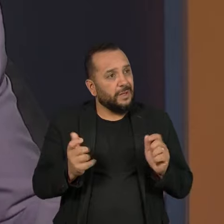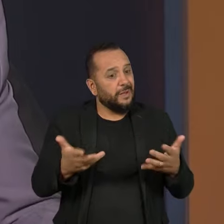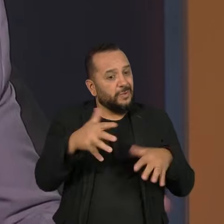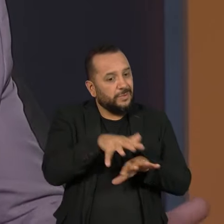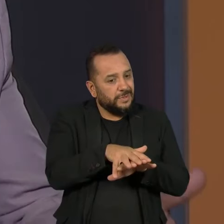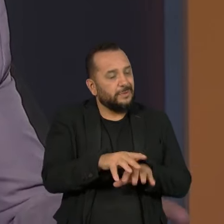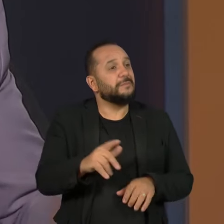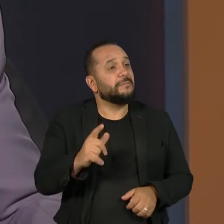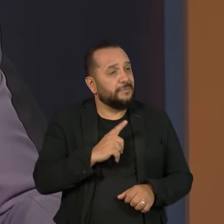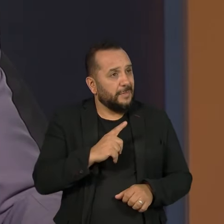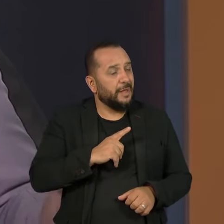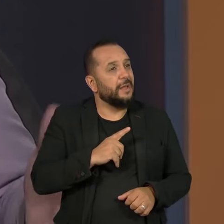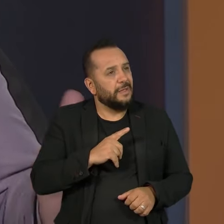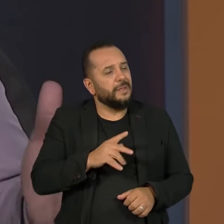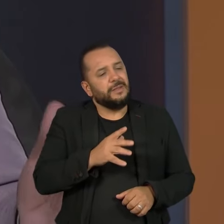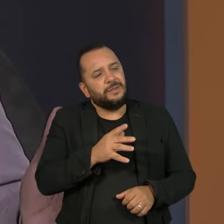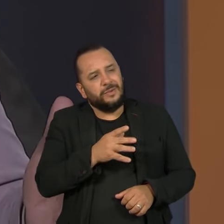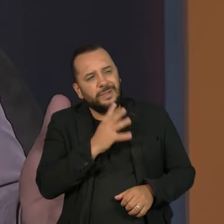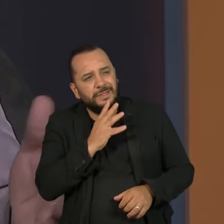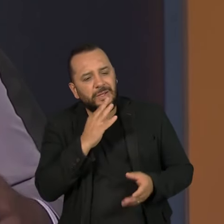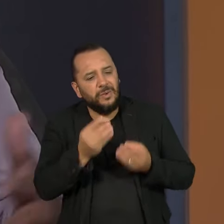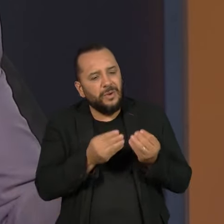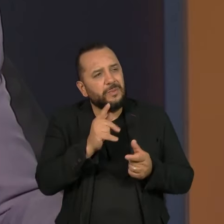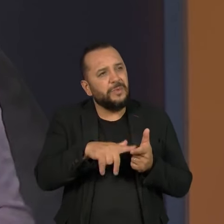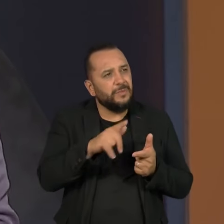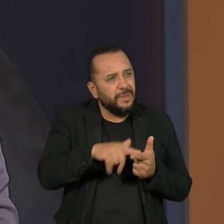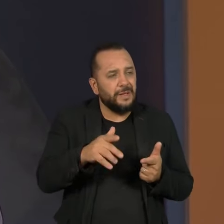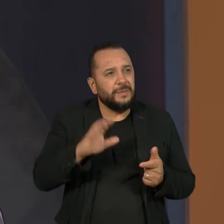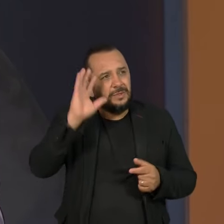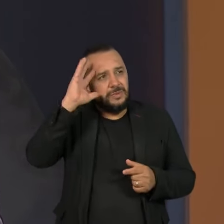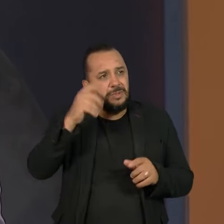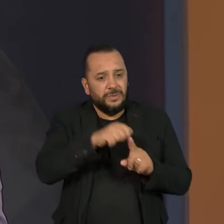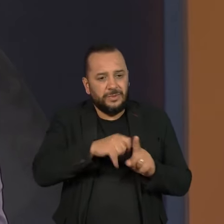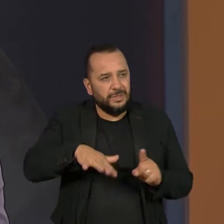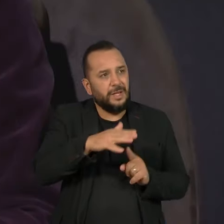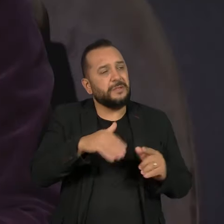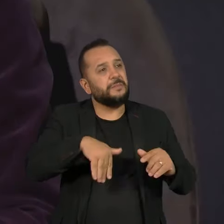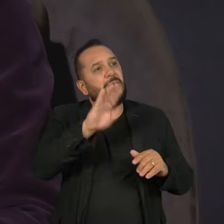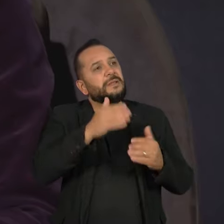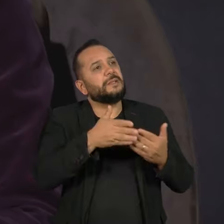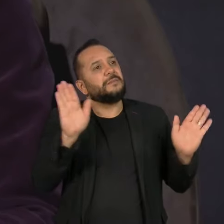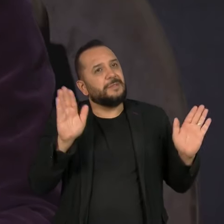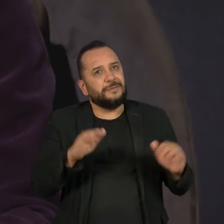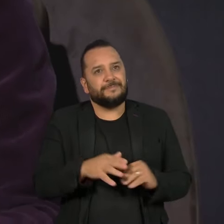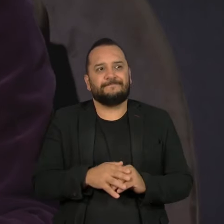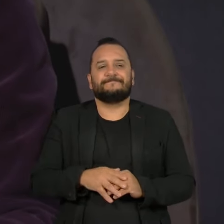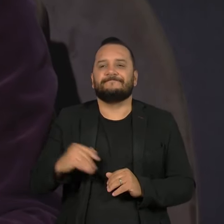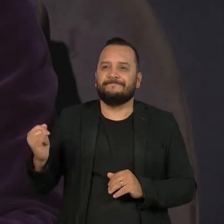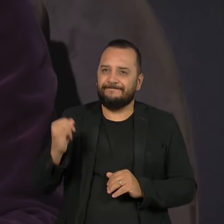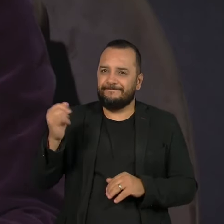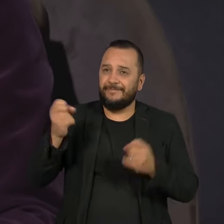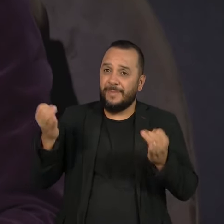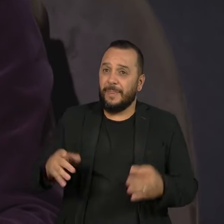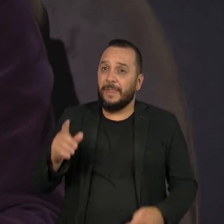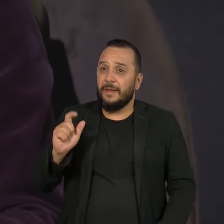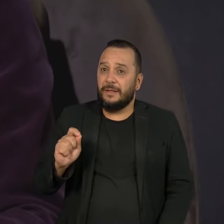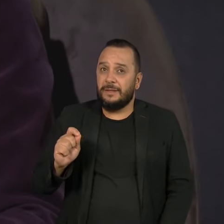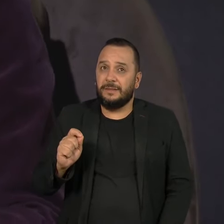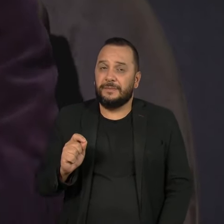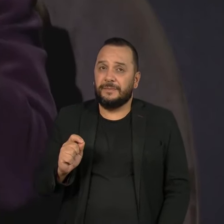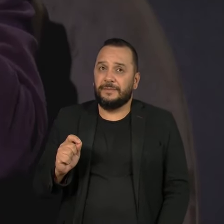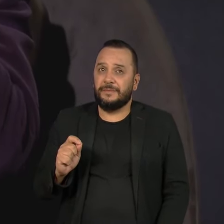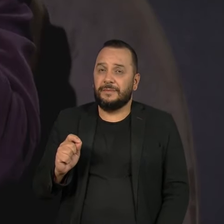mais dimensões dos problemas e das soluções de uma sociedade mais ampla, né, Carlos? É importante dizer também que